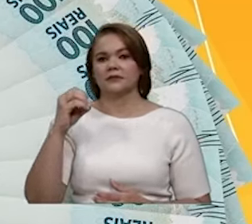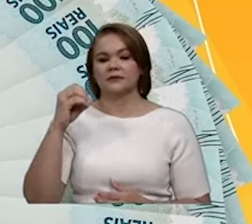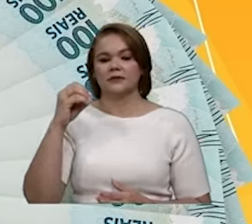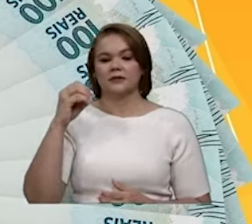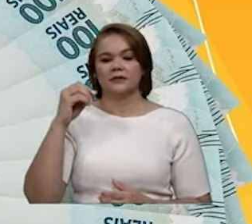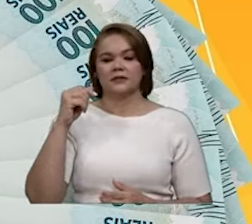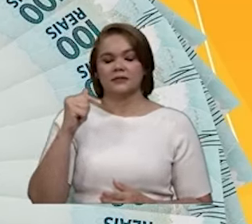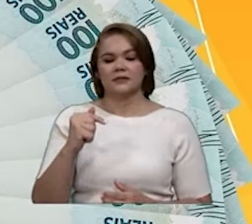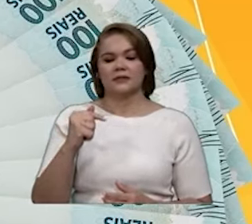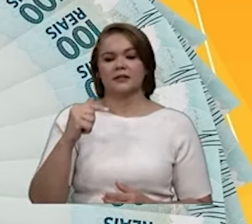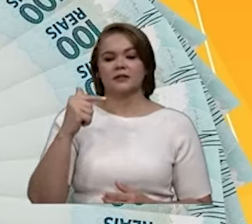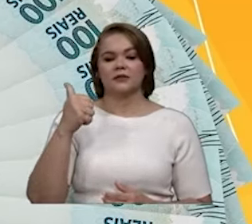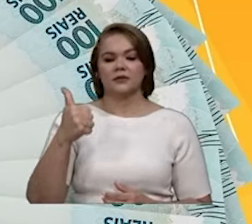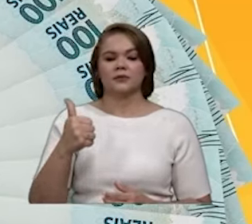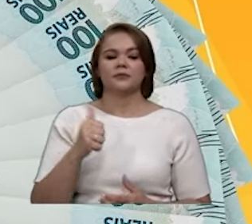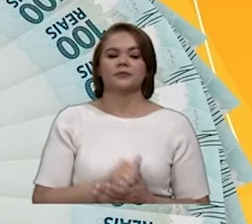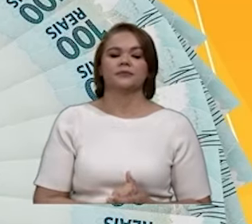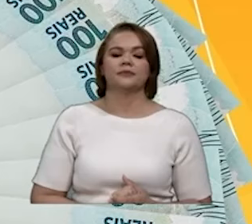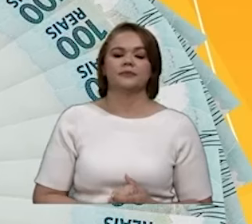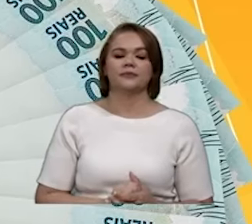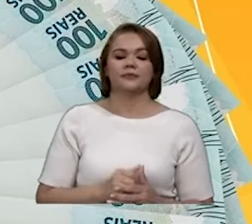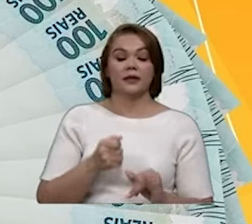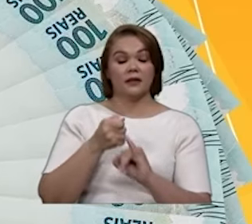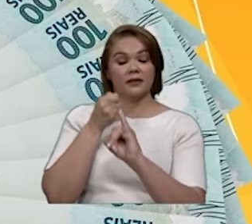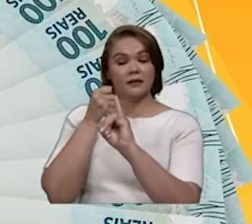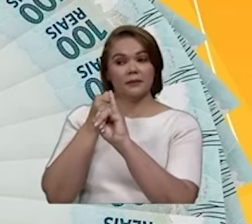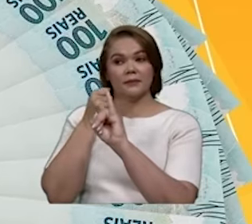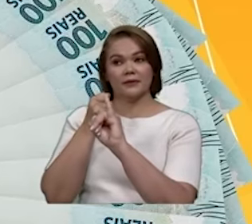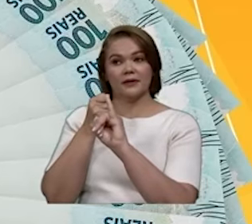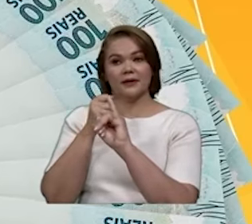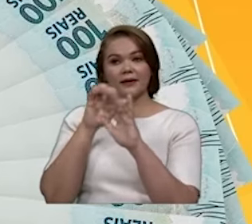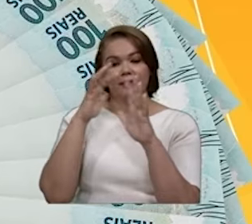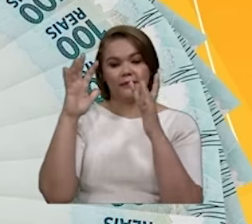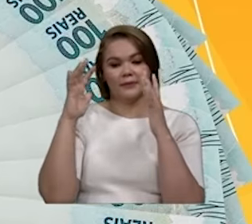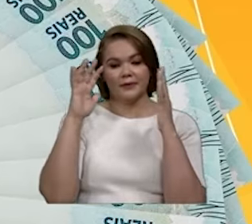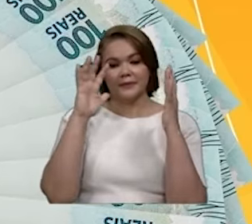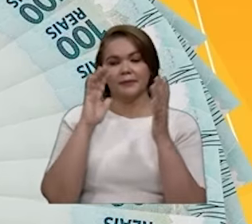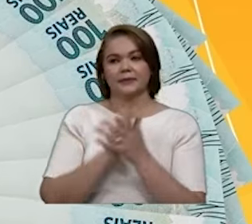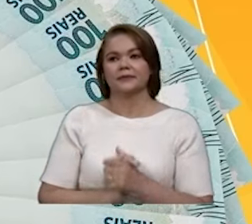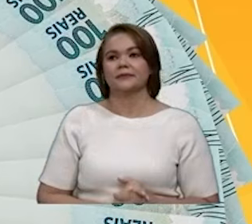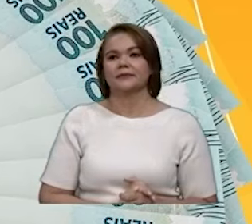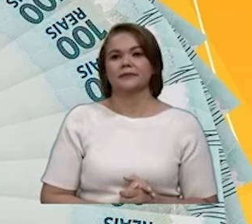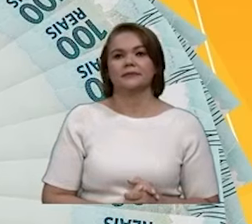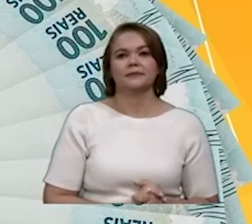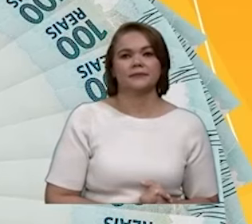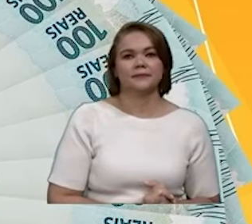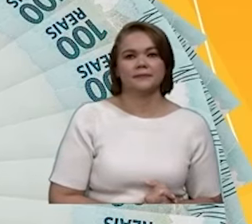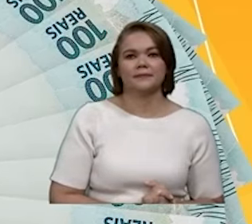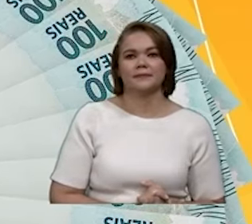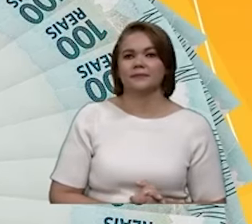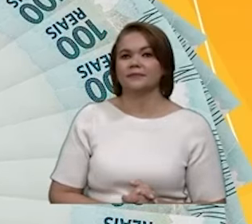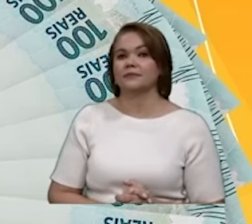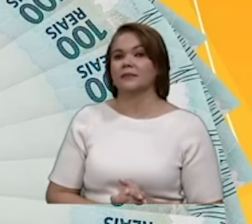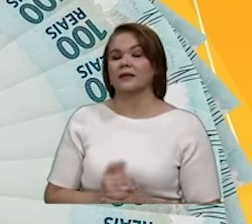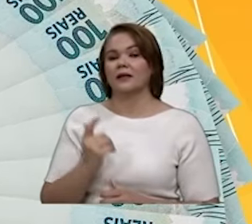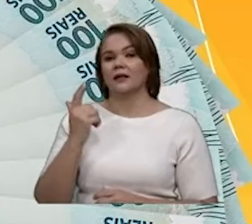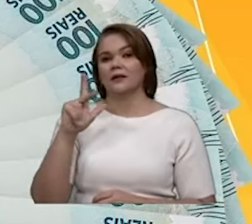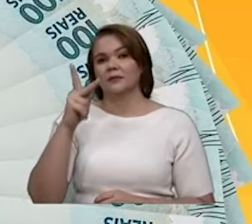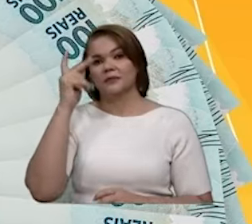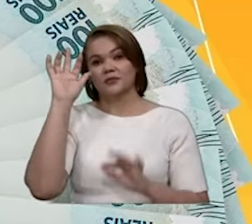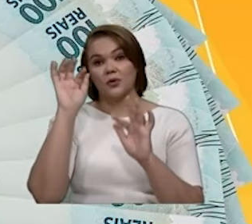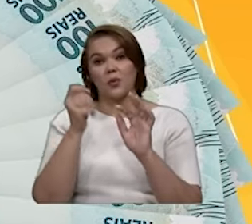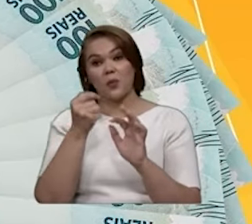01800071, Márcio Gravatá, Itaporanga, parabéns! Parabéns, vamos lá, tá chegando já a reta